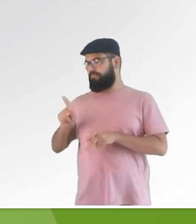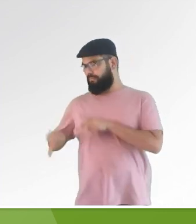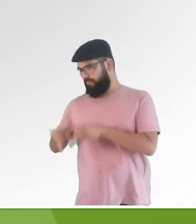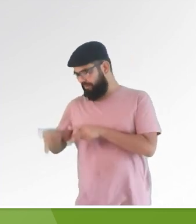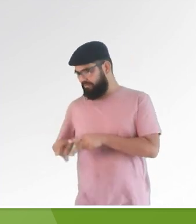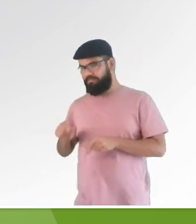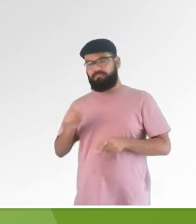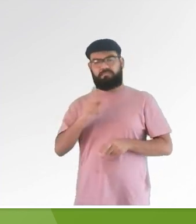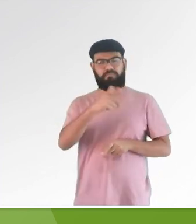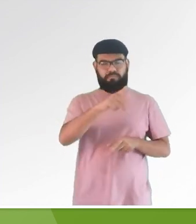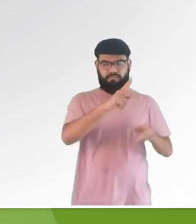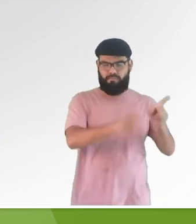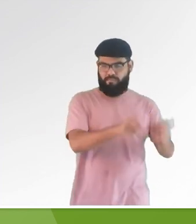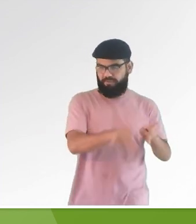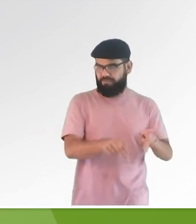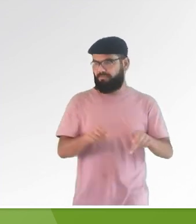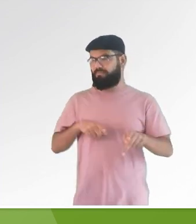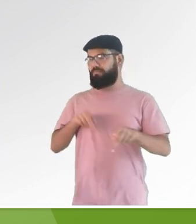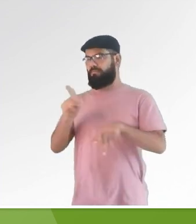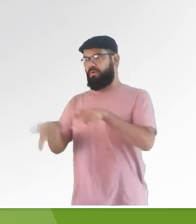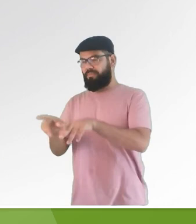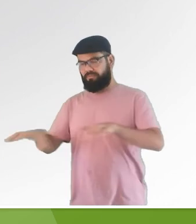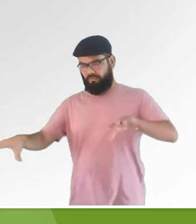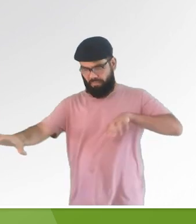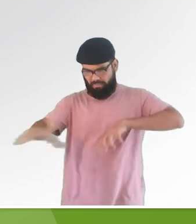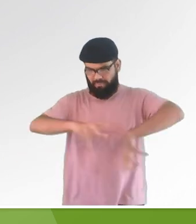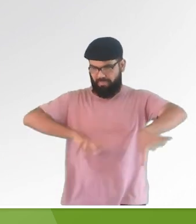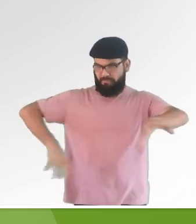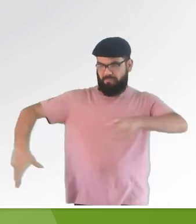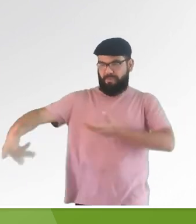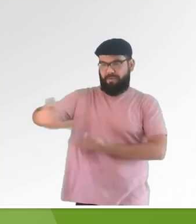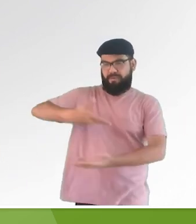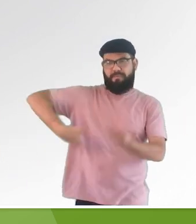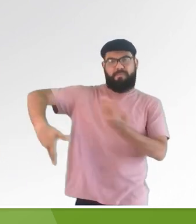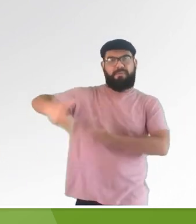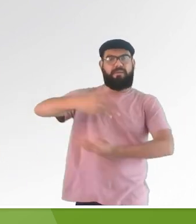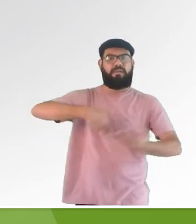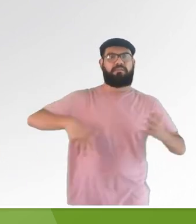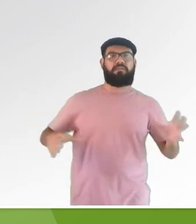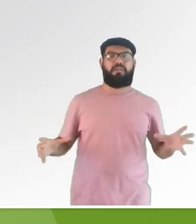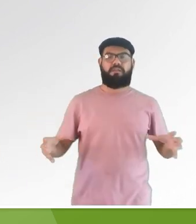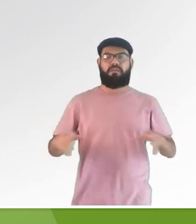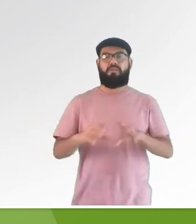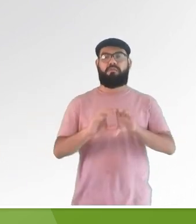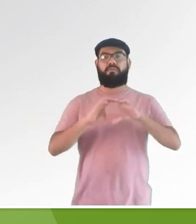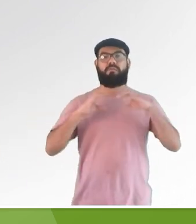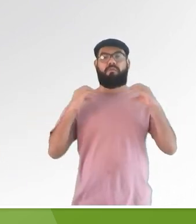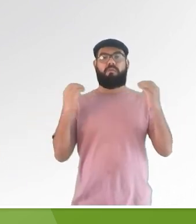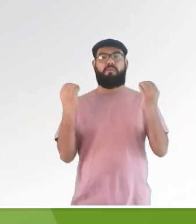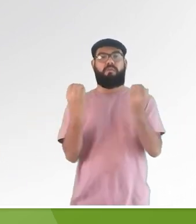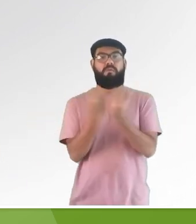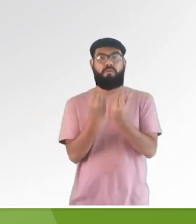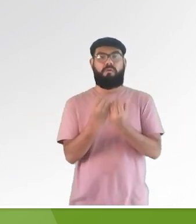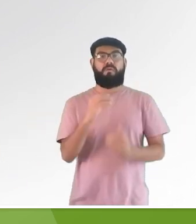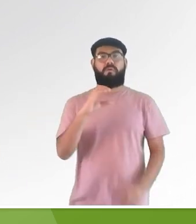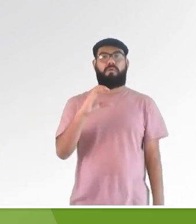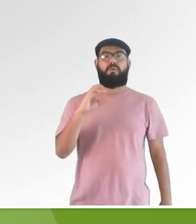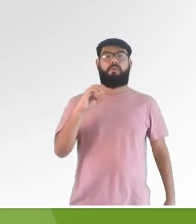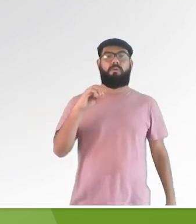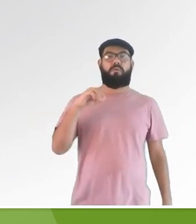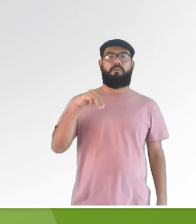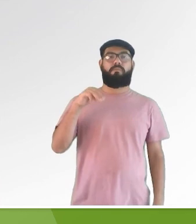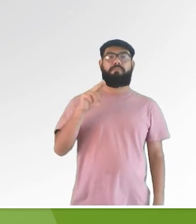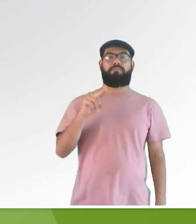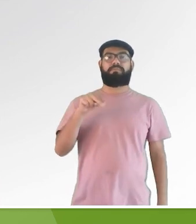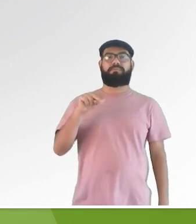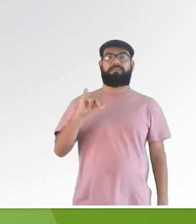mesma região num determinado período. Então, os seres vivos, olha só, a gente já sabe o que é uma espécie, a